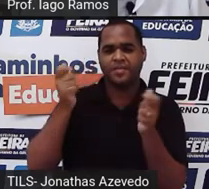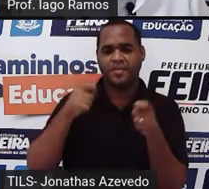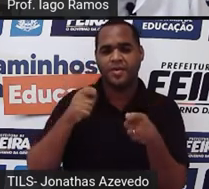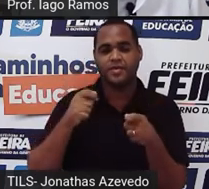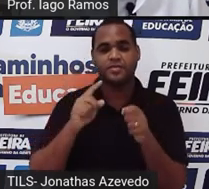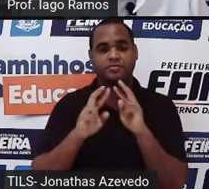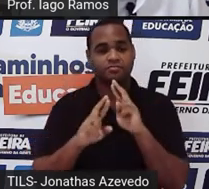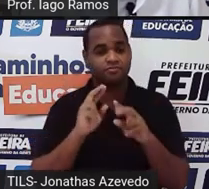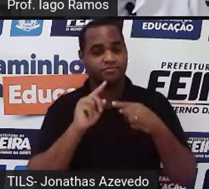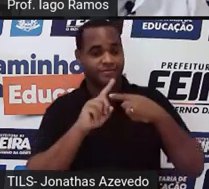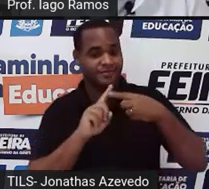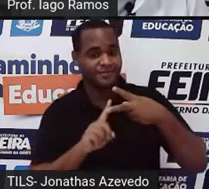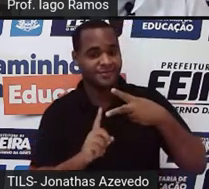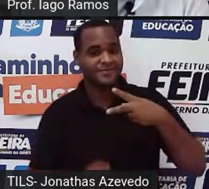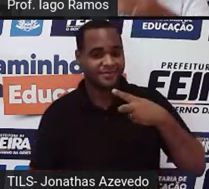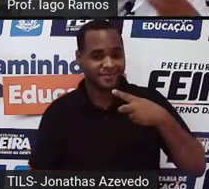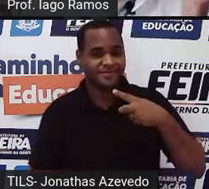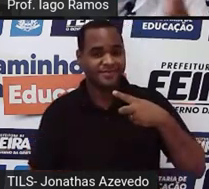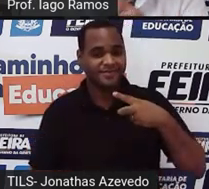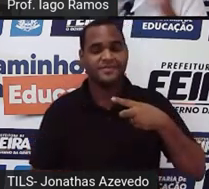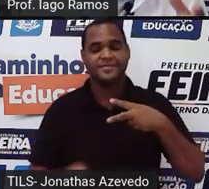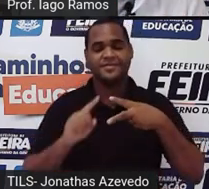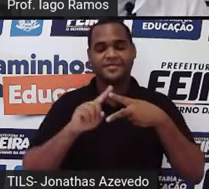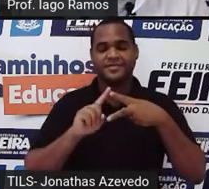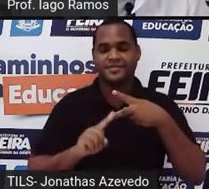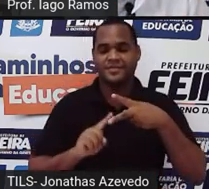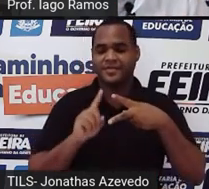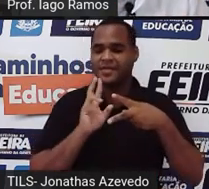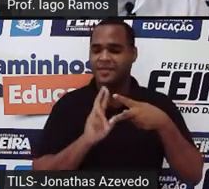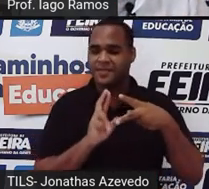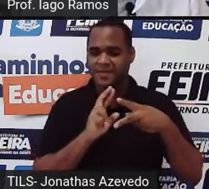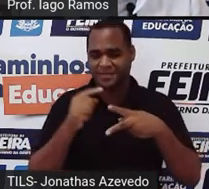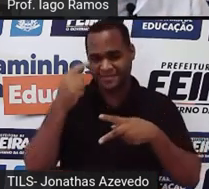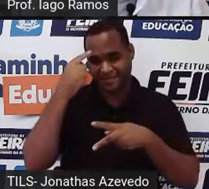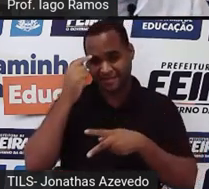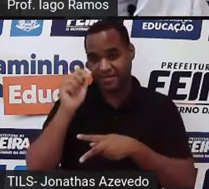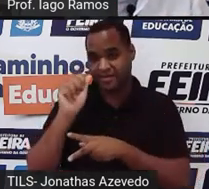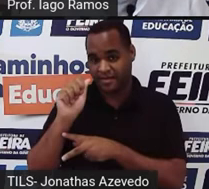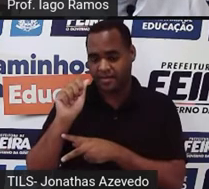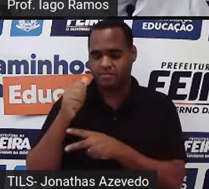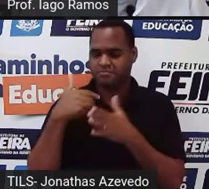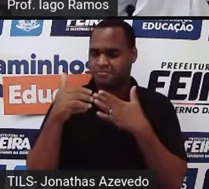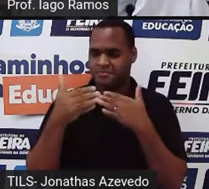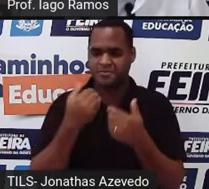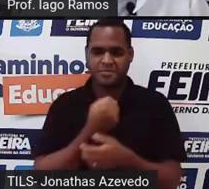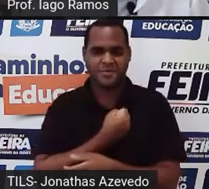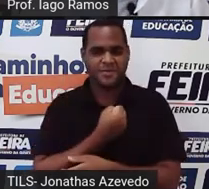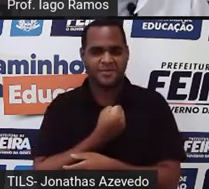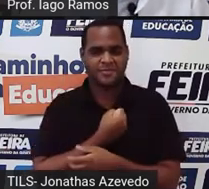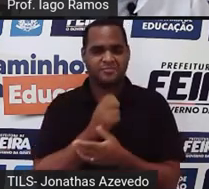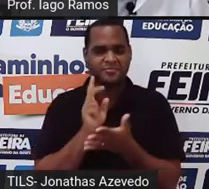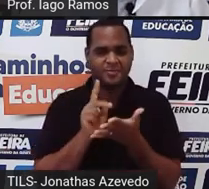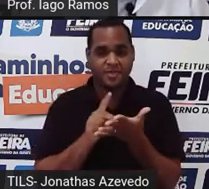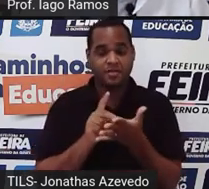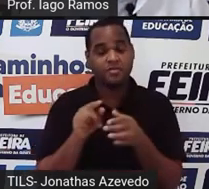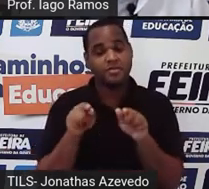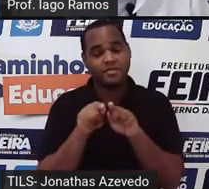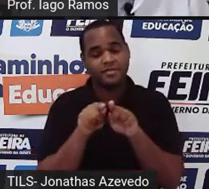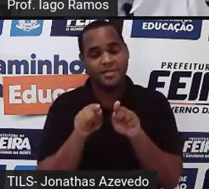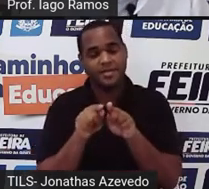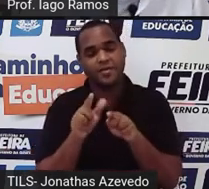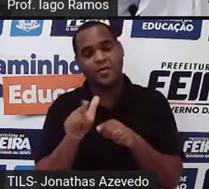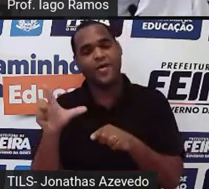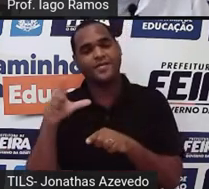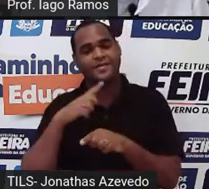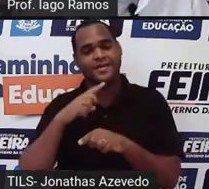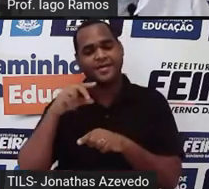resultados, pensando naquela letra A ali como qualquer número real, naquela letra N